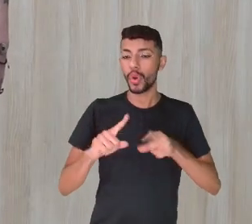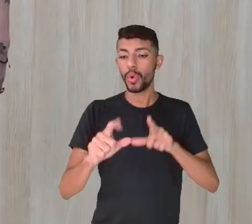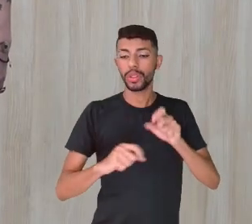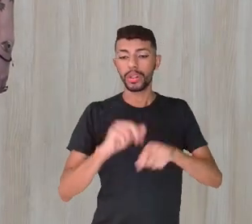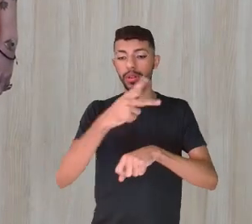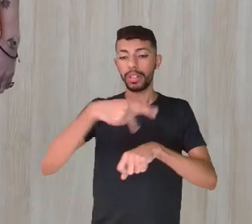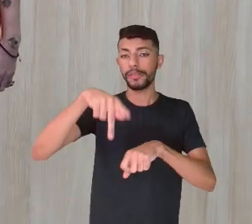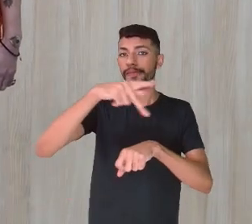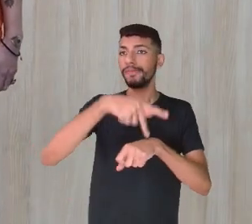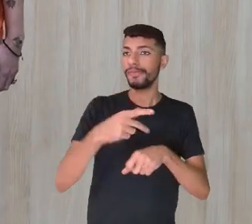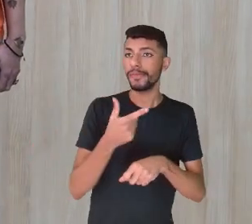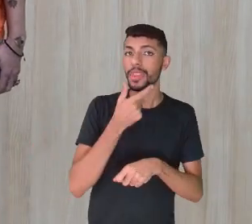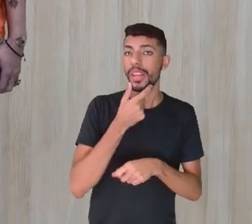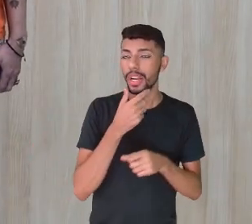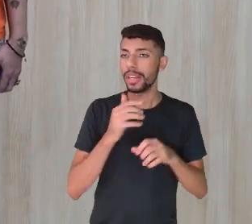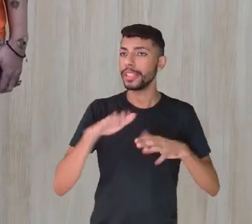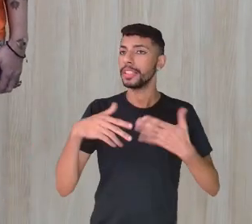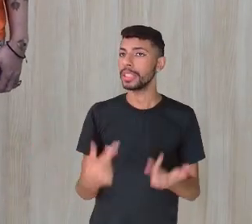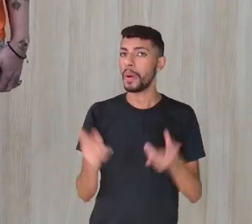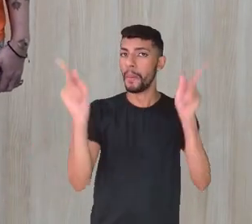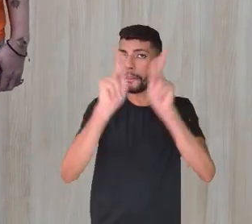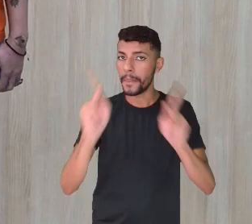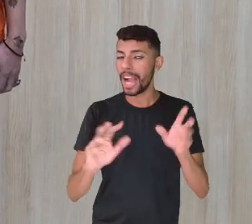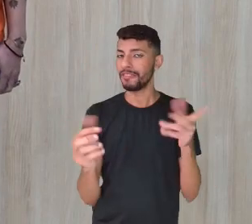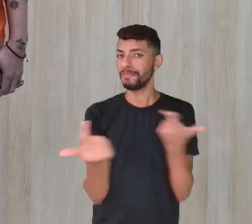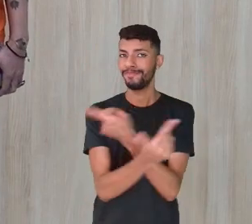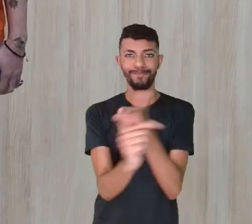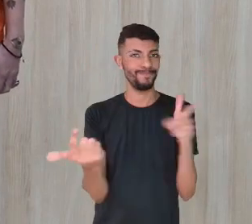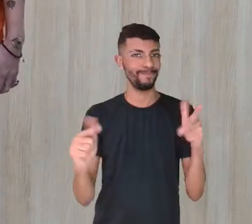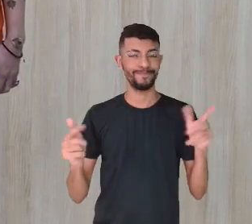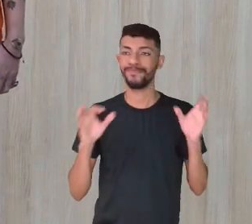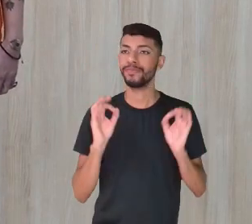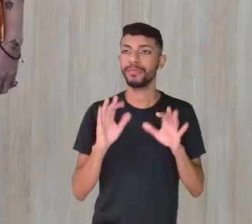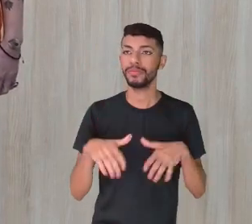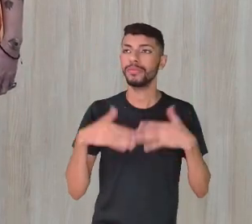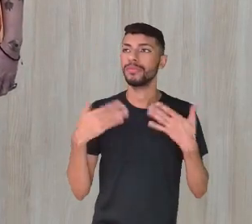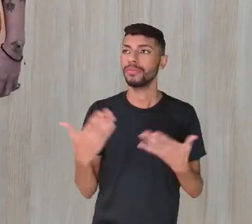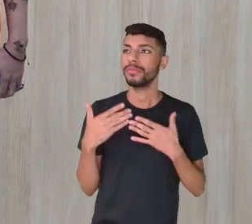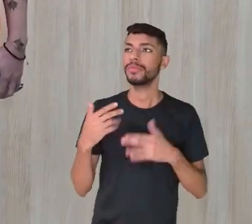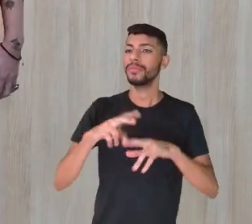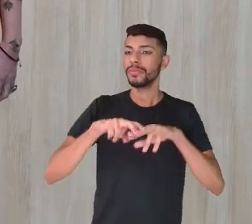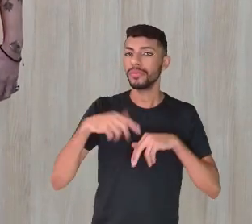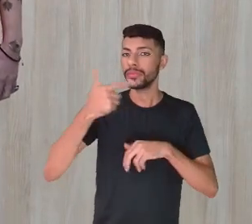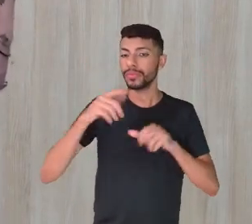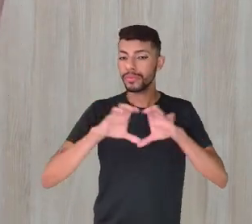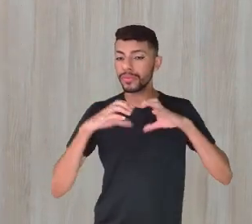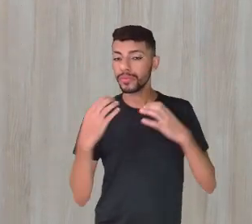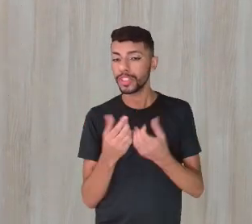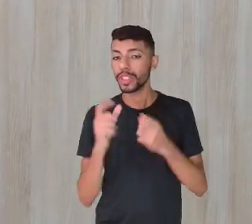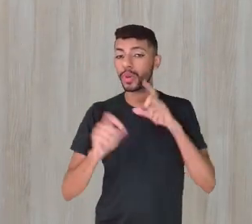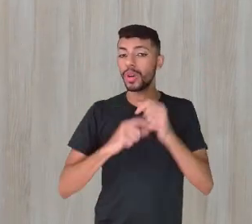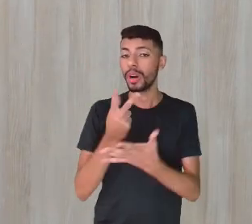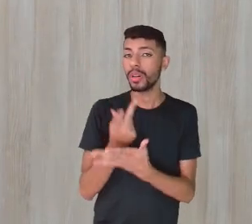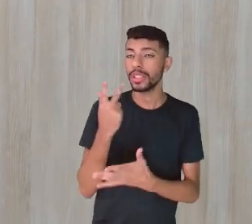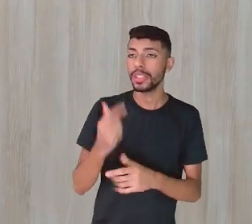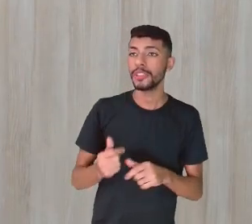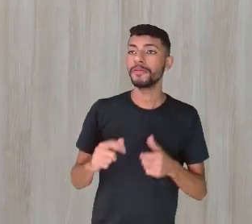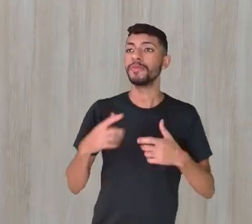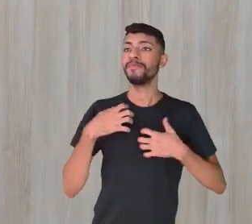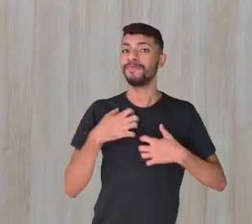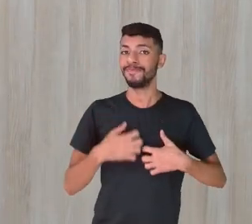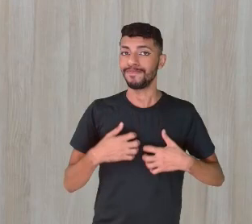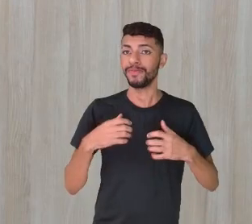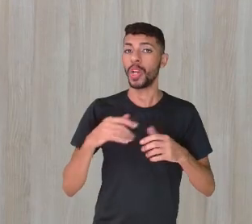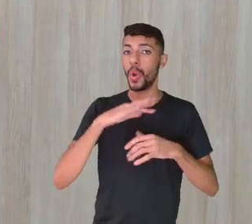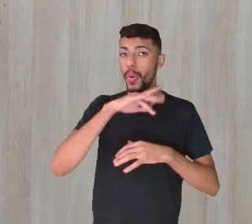foi pacífico, né? Após aí o segundo congresso da Filadélfia, começou a situação ficar ruim,